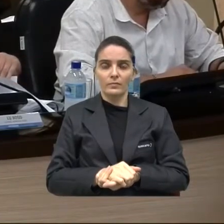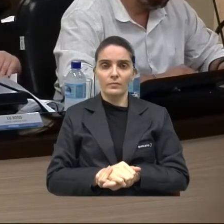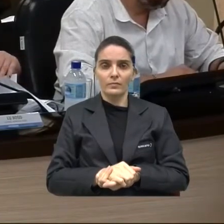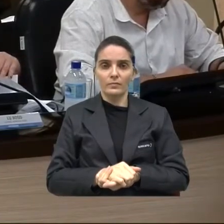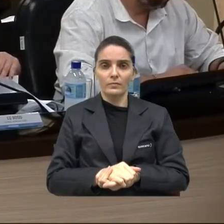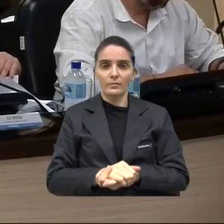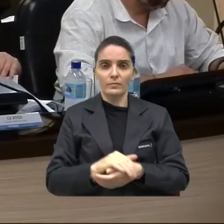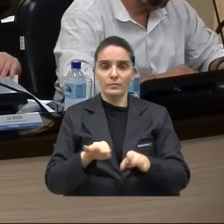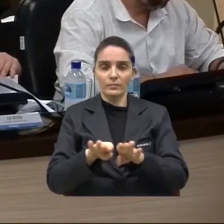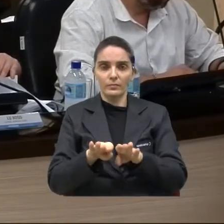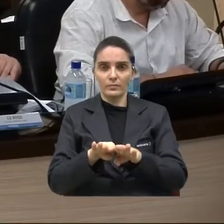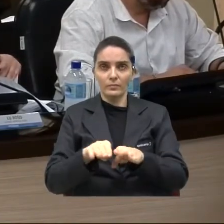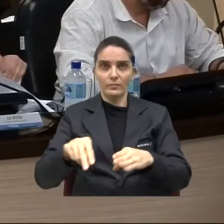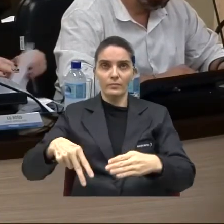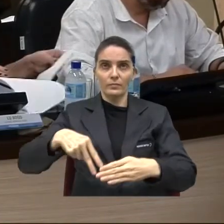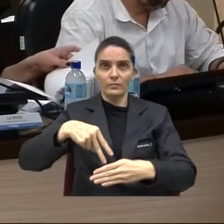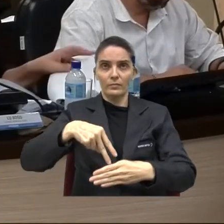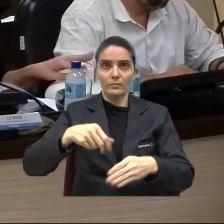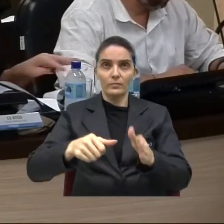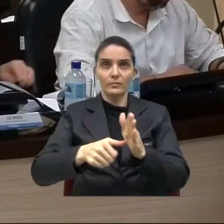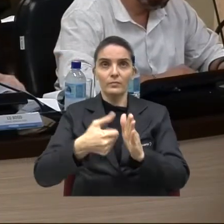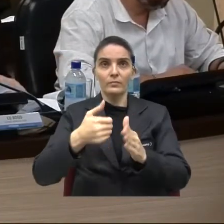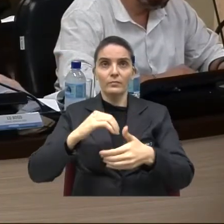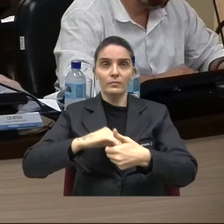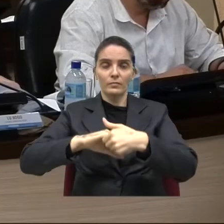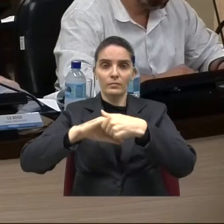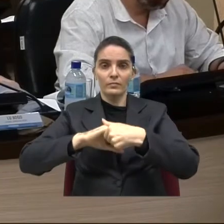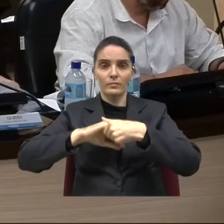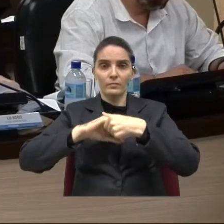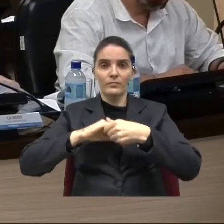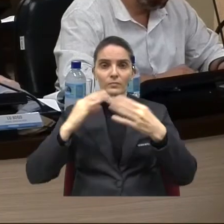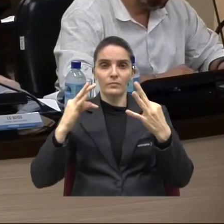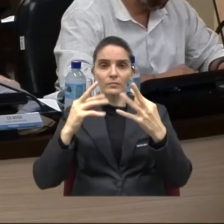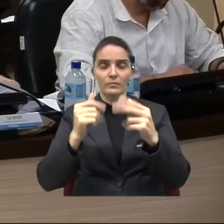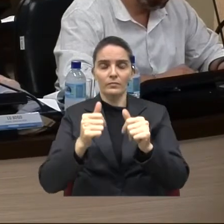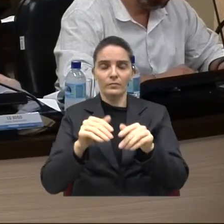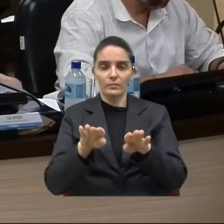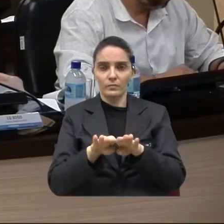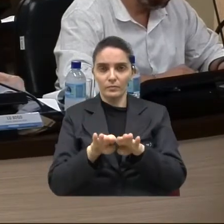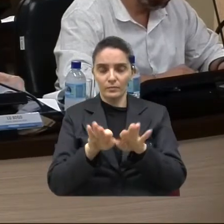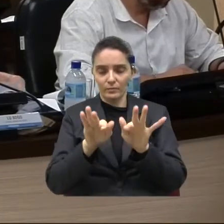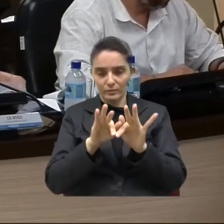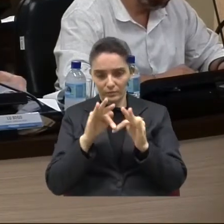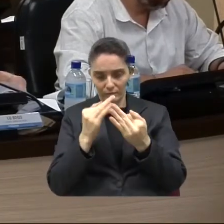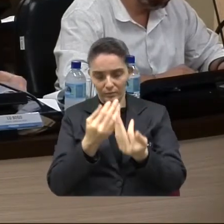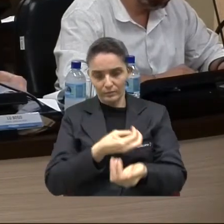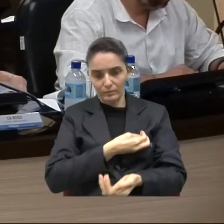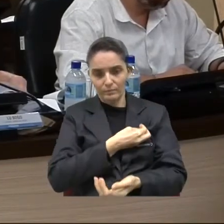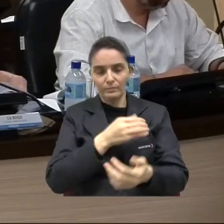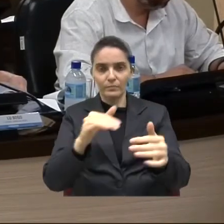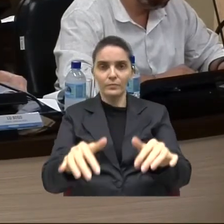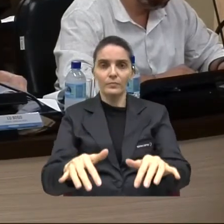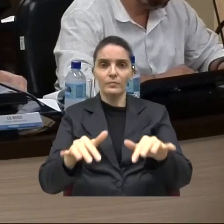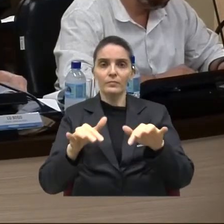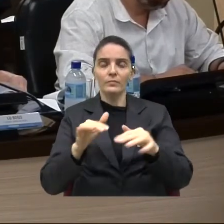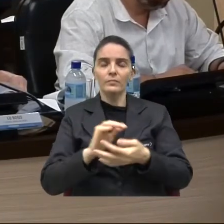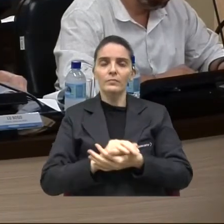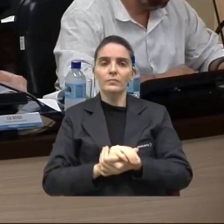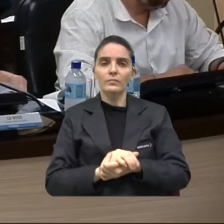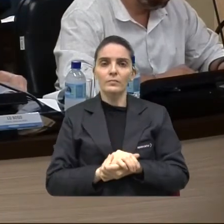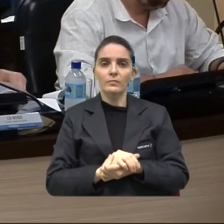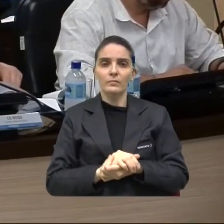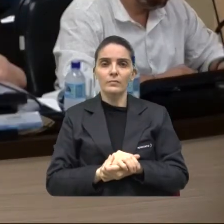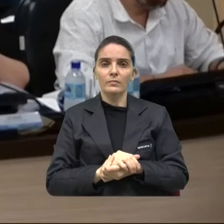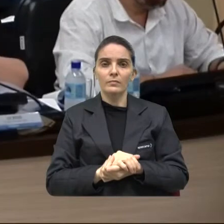Também me levanto, em primeiro lugar, cumprimento a todos, inclusive a família que está aqui presente, para